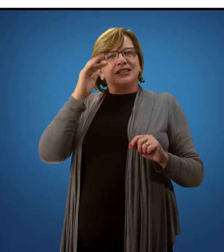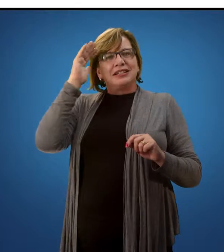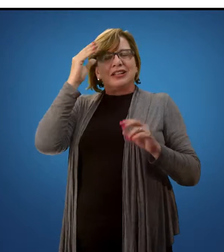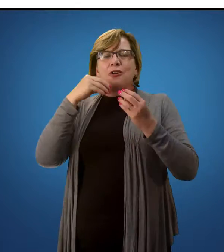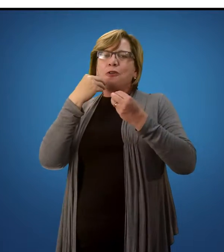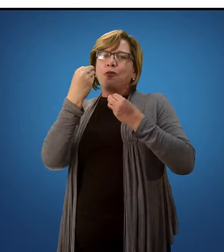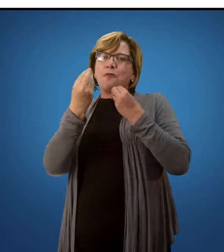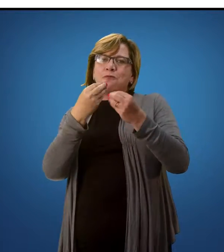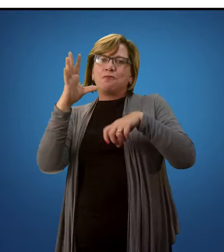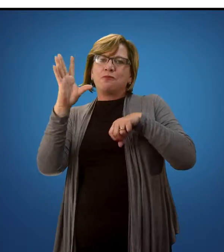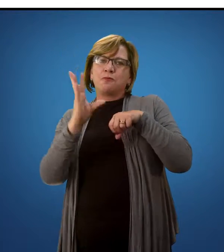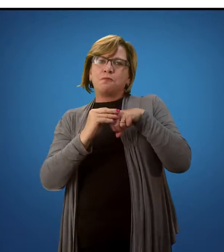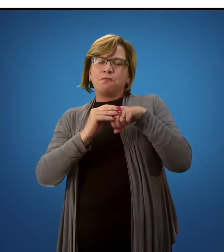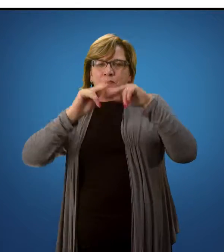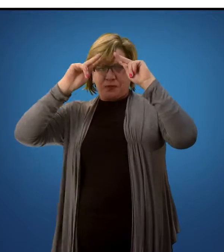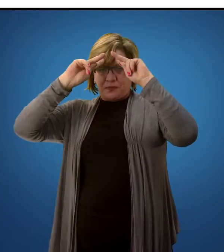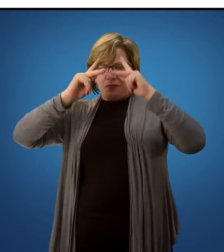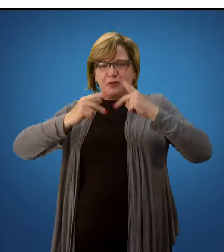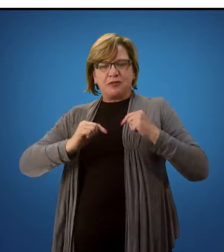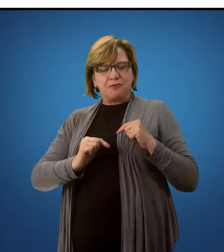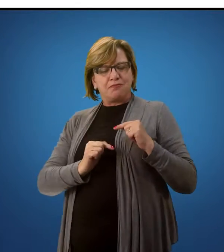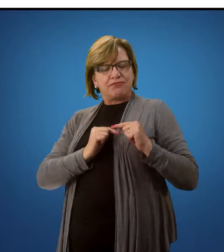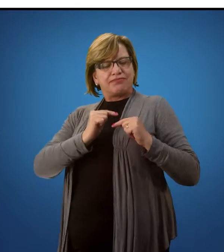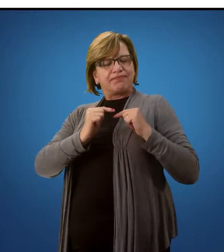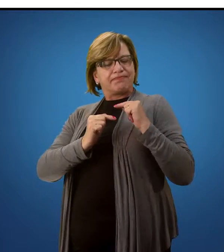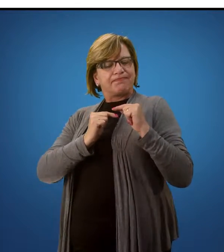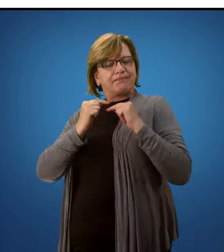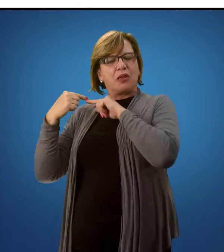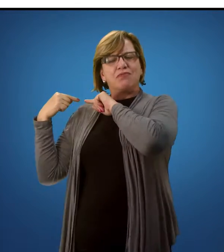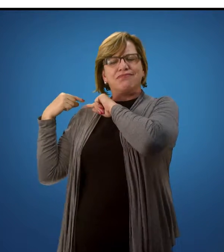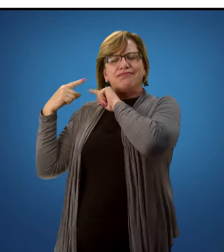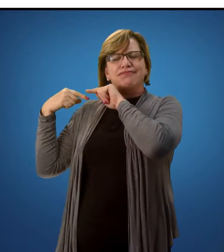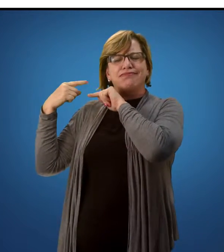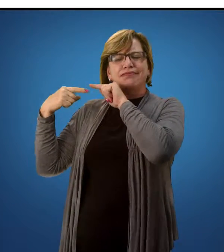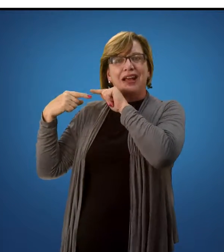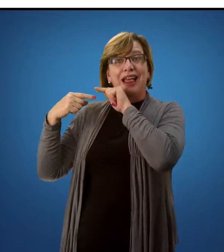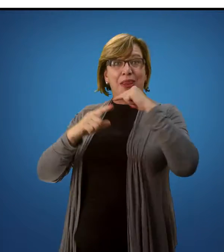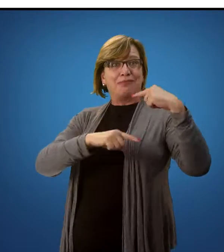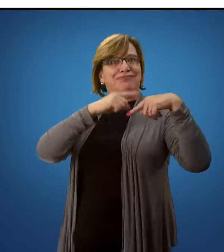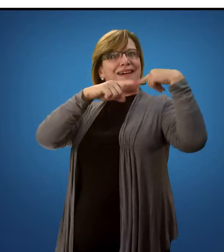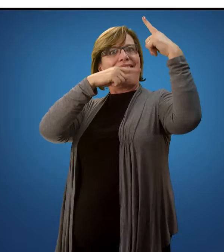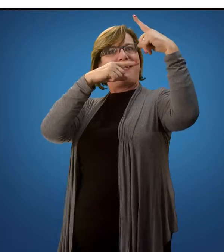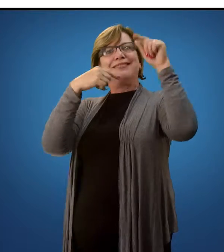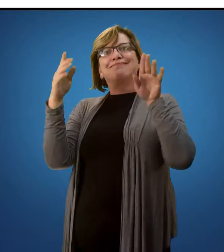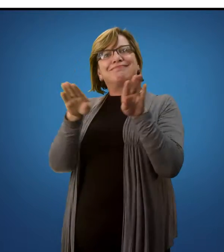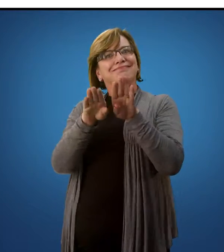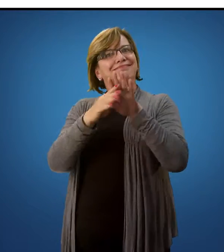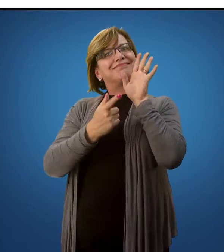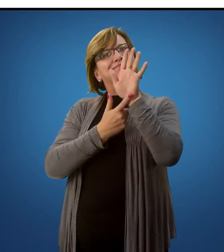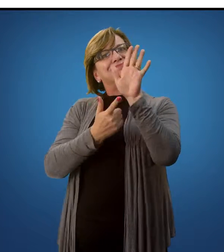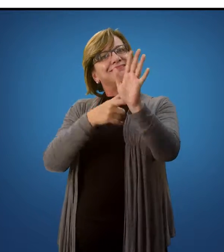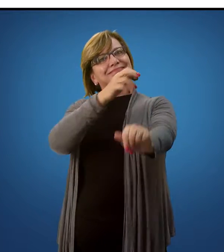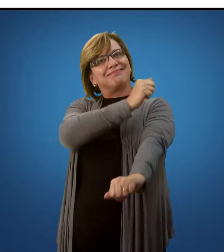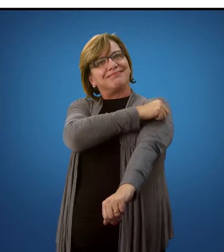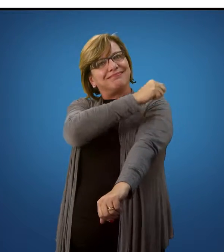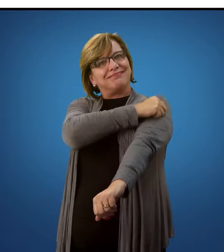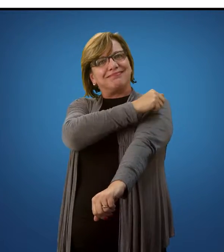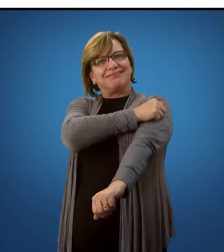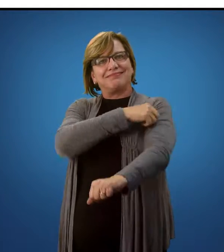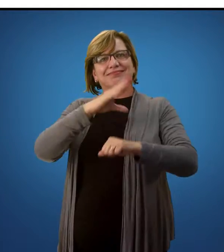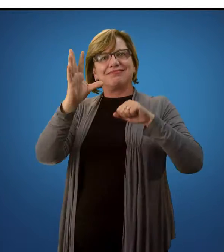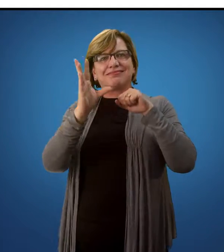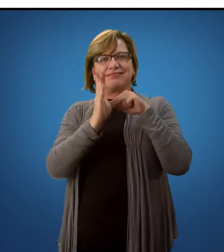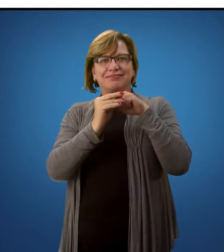conhecimento humano foi evoluindo no decorrer da história né e principalmente mostrar para os alunos que o